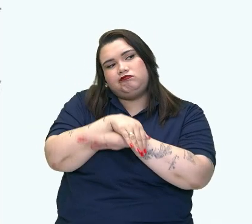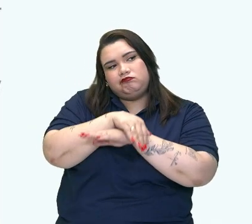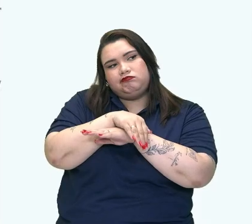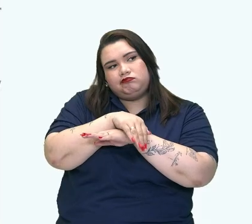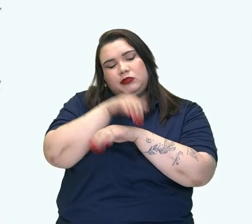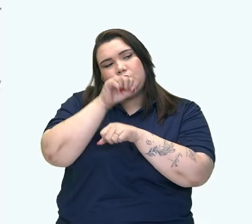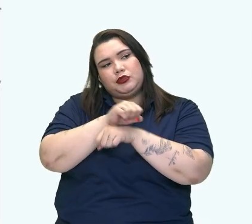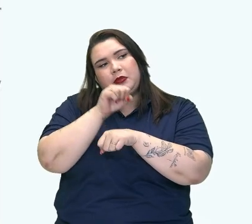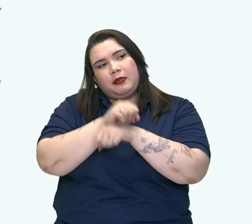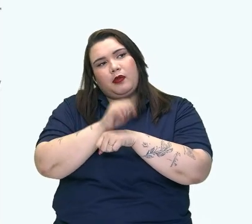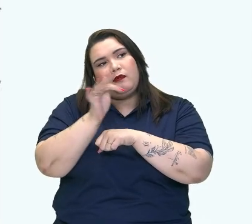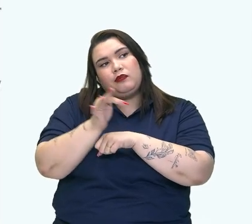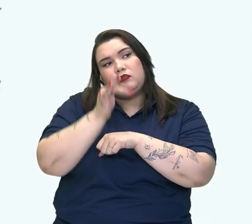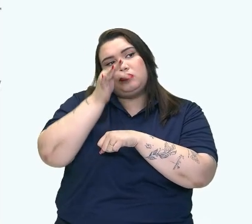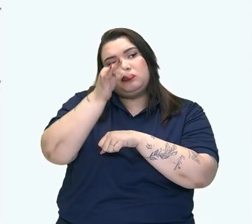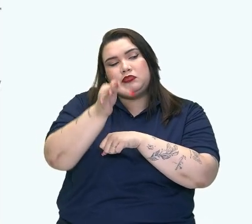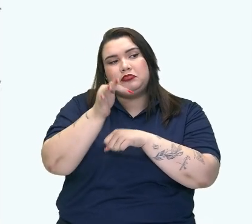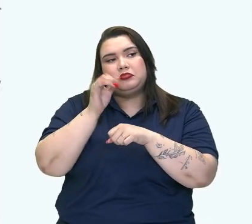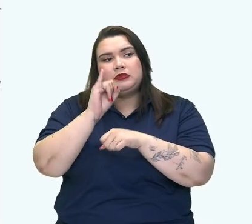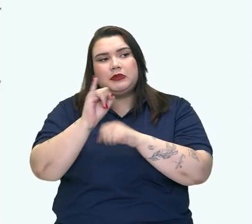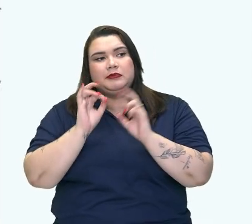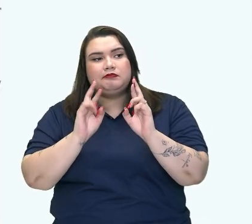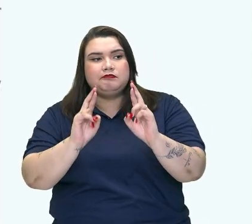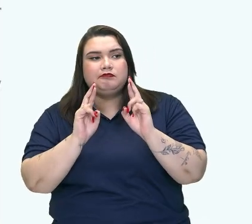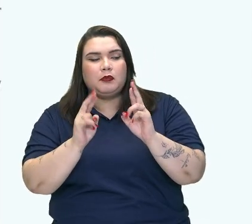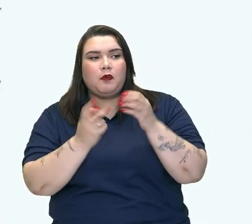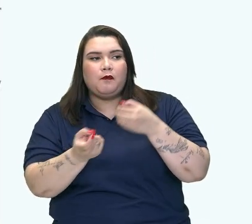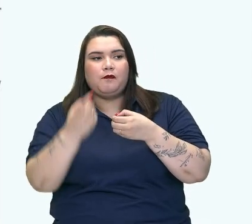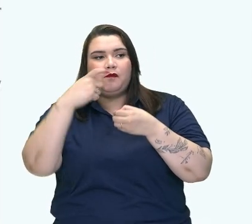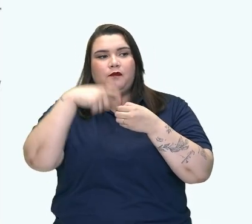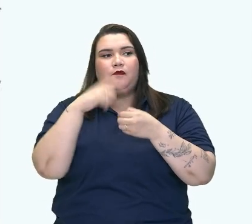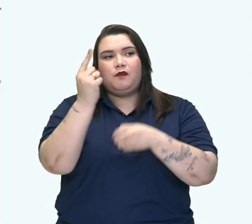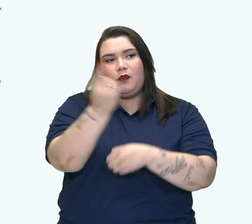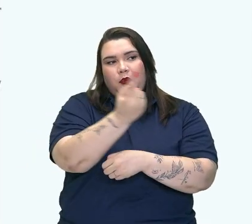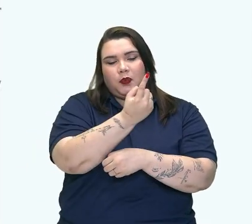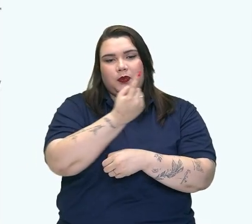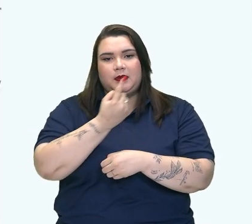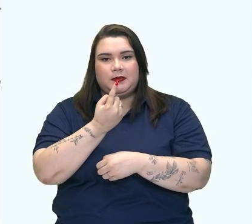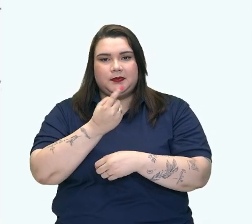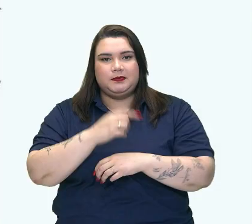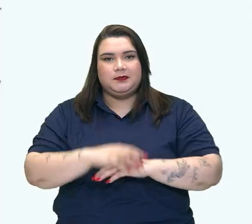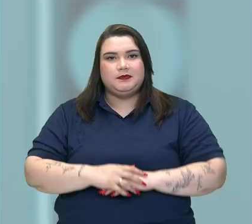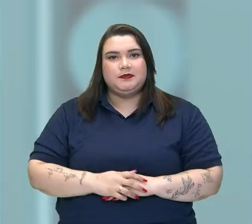esquina, com o focinho sempre voltado para aquela direção.